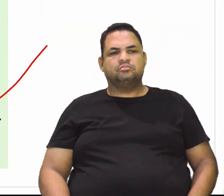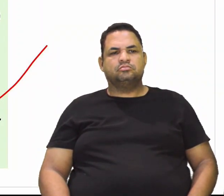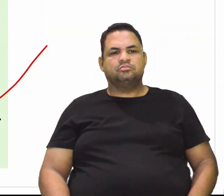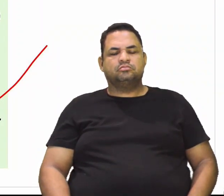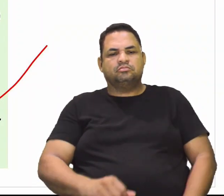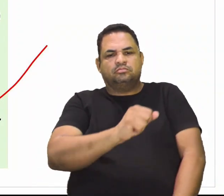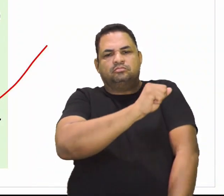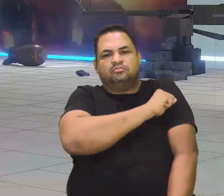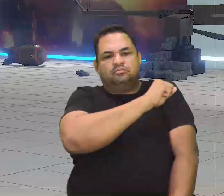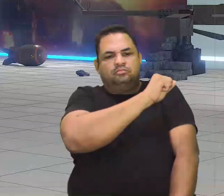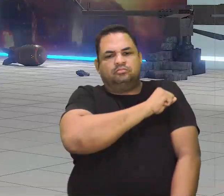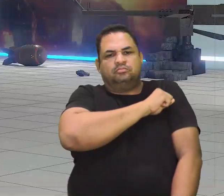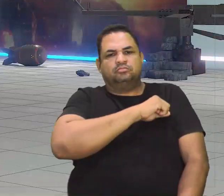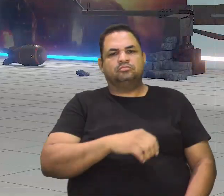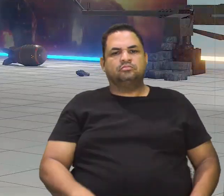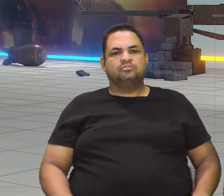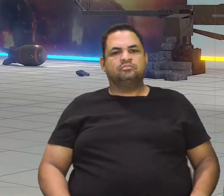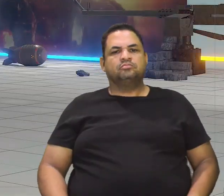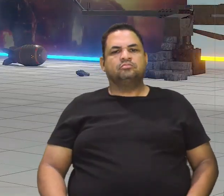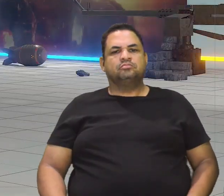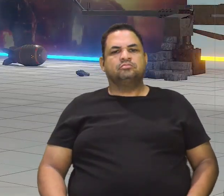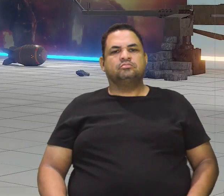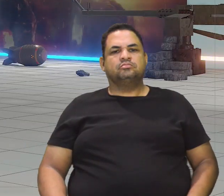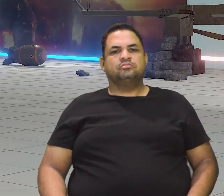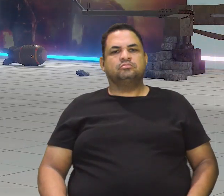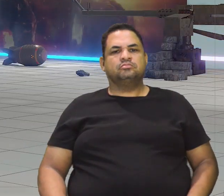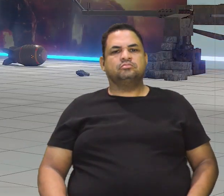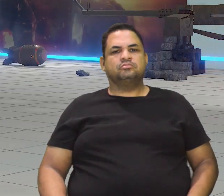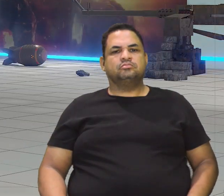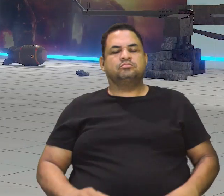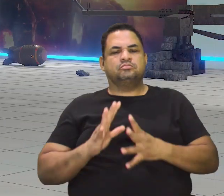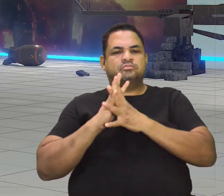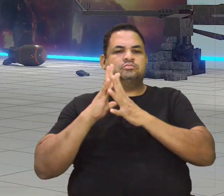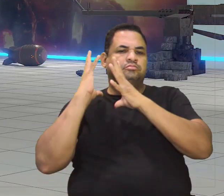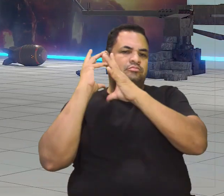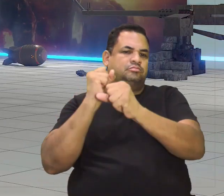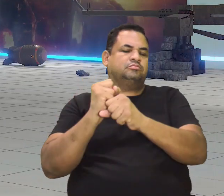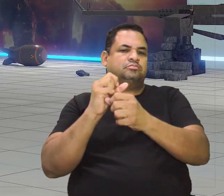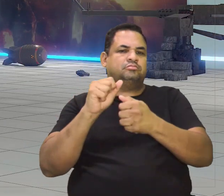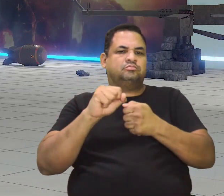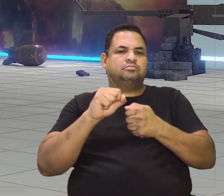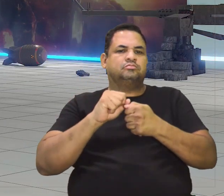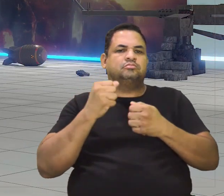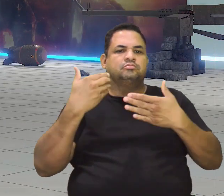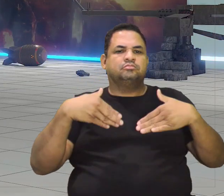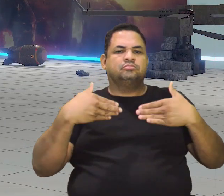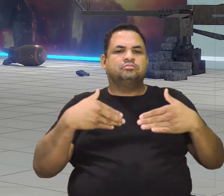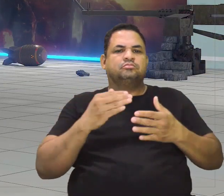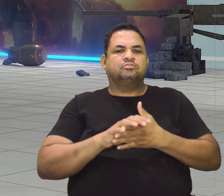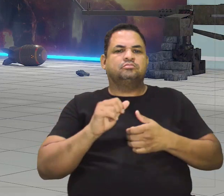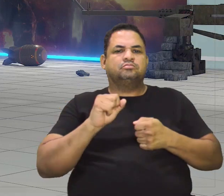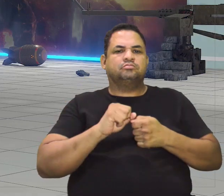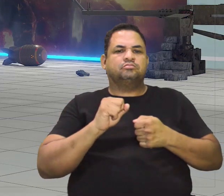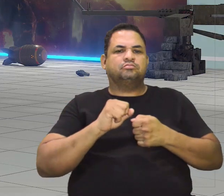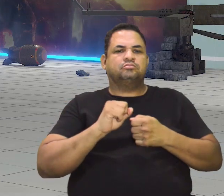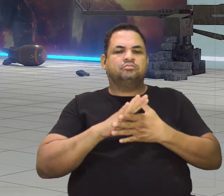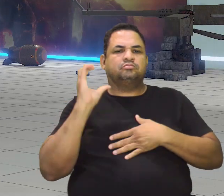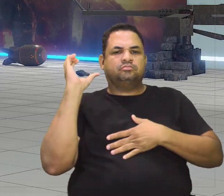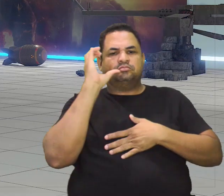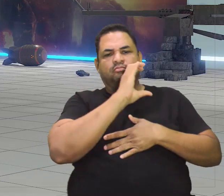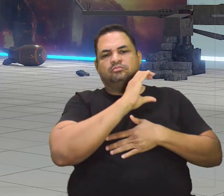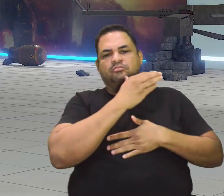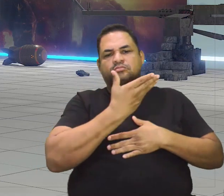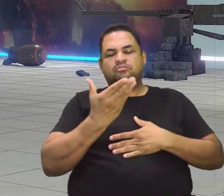Alunos, essa foi a nossa revisão para vocês fazerem a prova. Eu fiz uma revisão bem rápida para